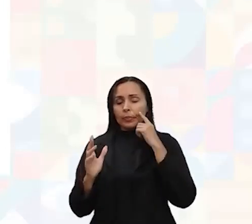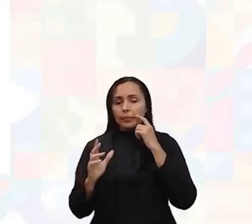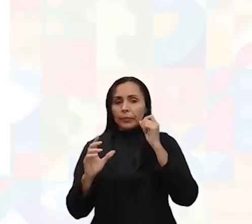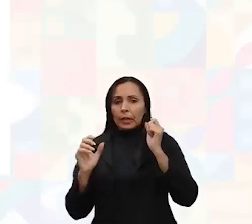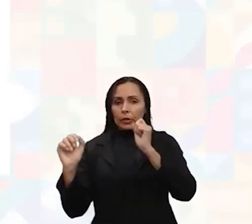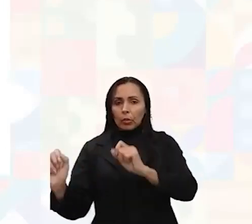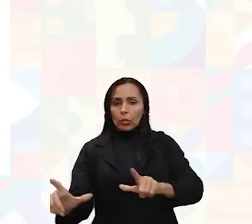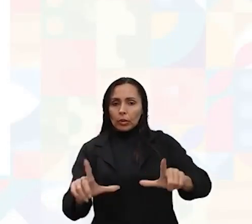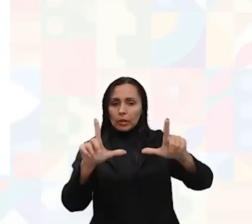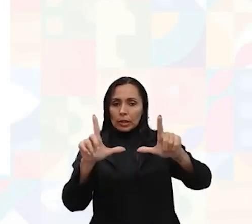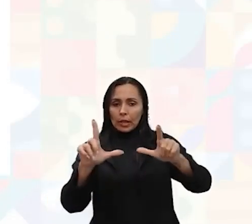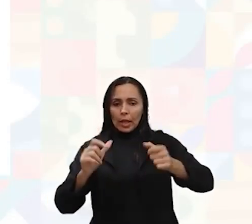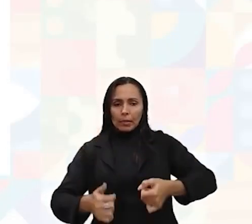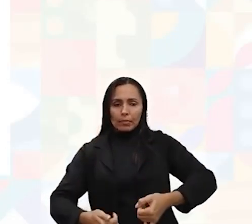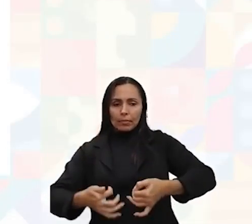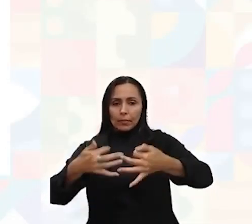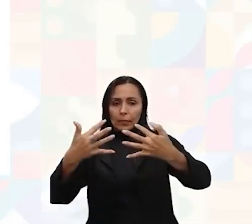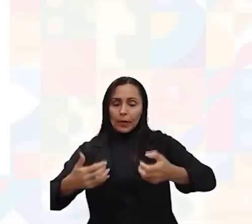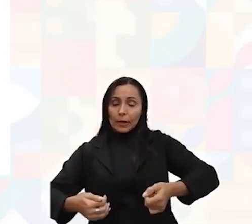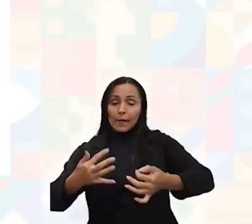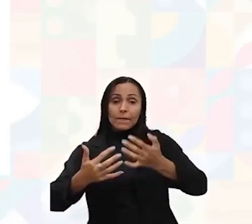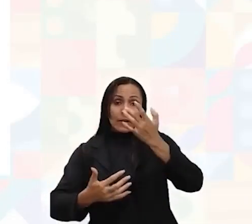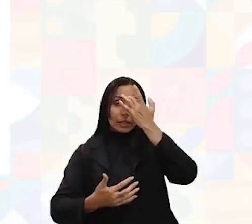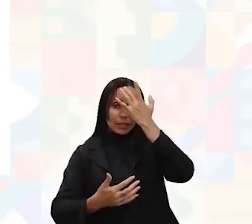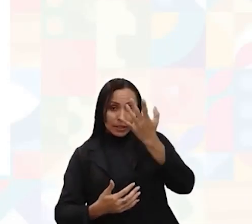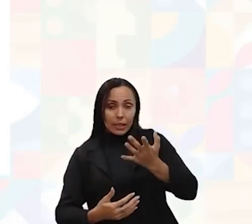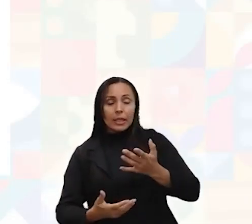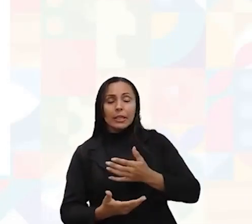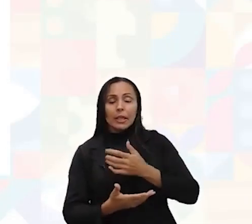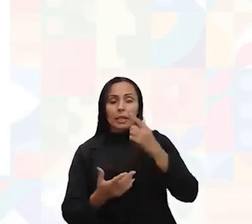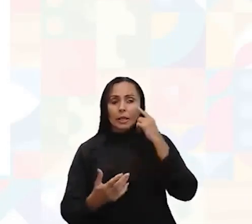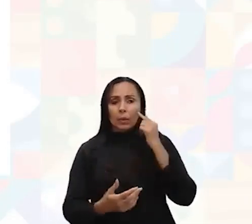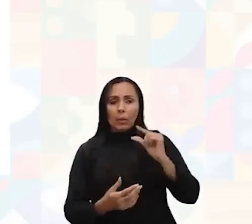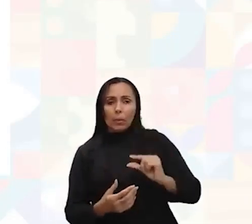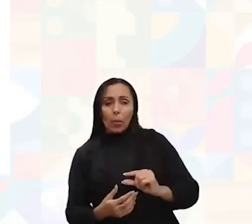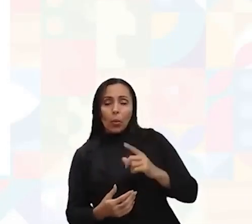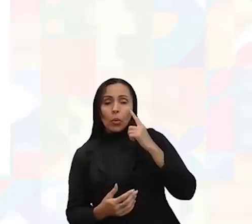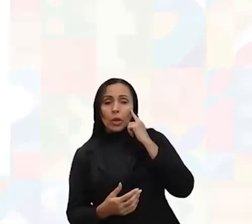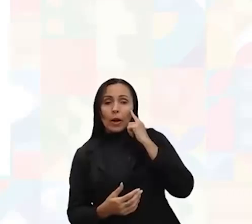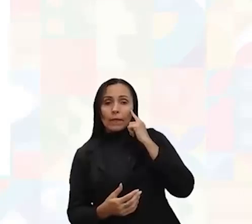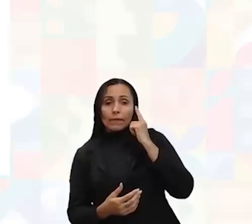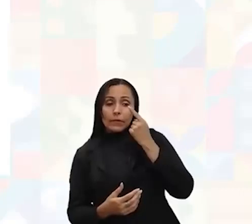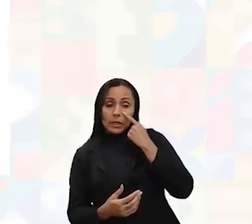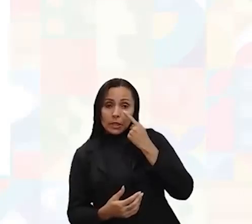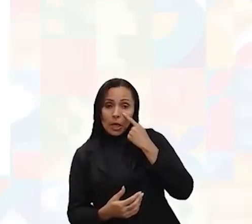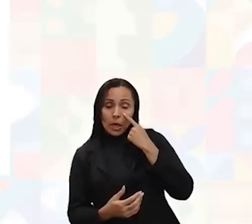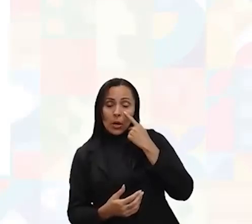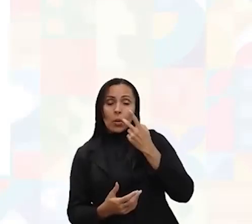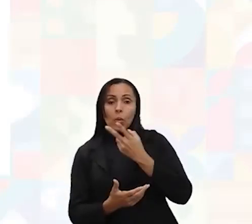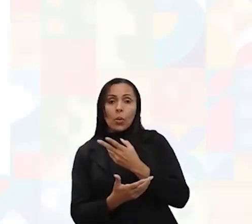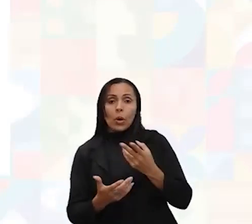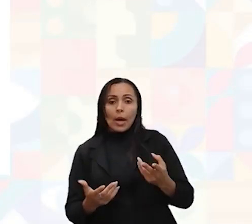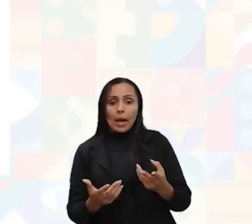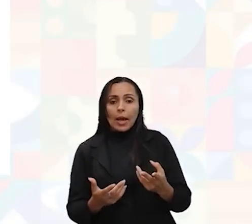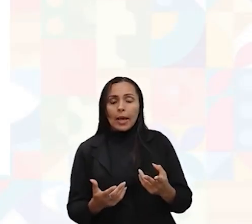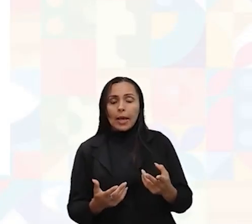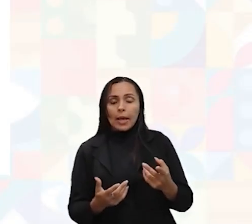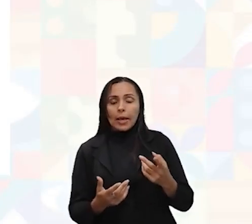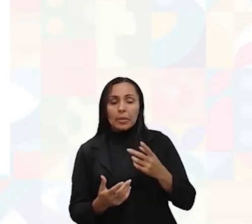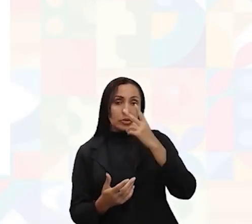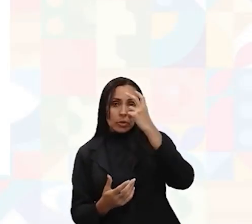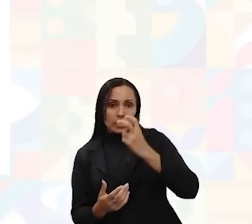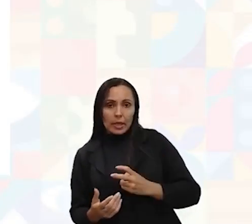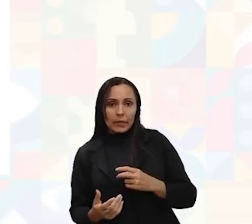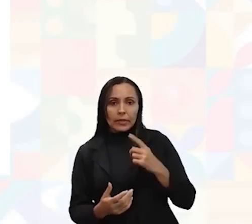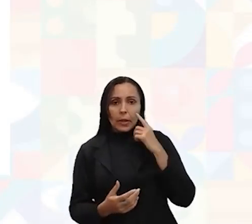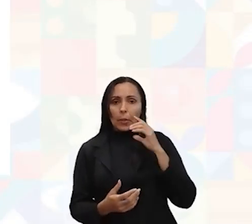facilitam muito o dia a dia das pessoas com baixa visão, das pessoas que são cegas. Por quê? Você pode